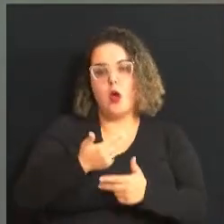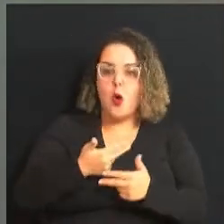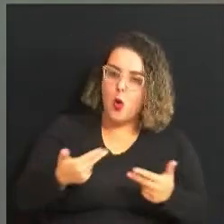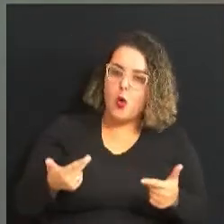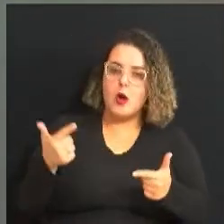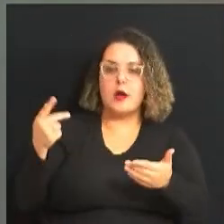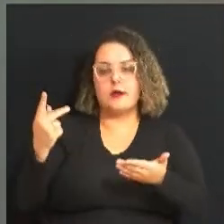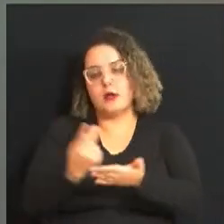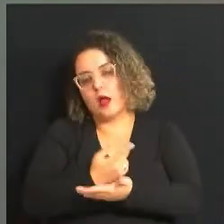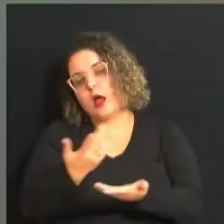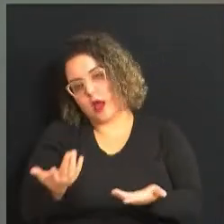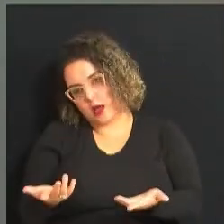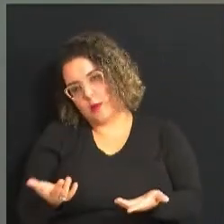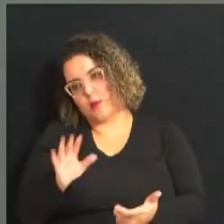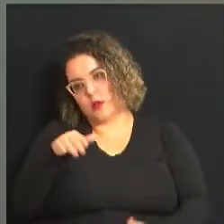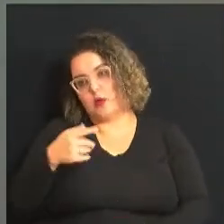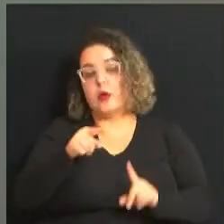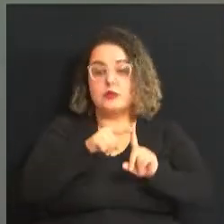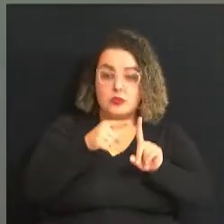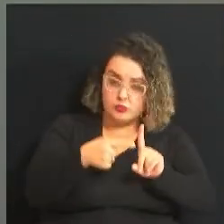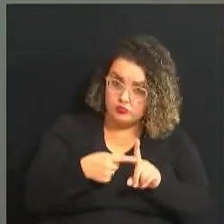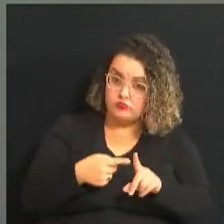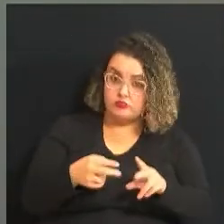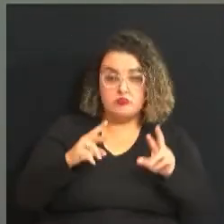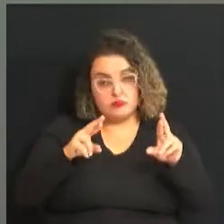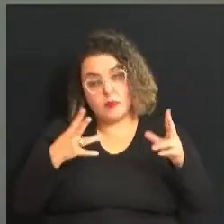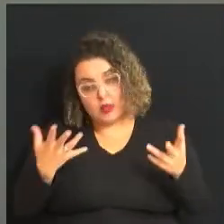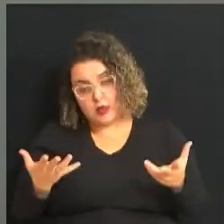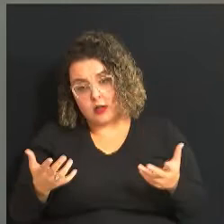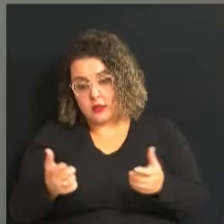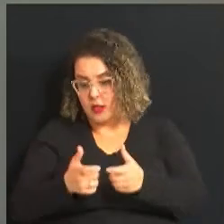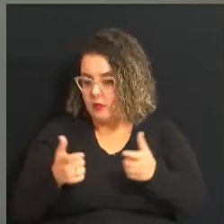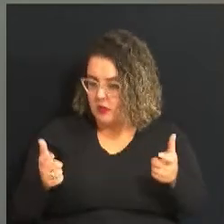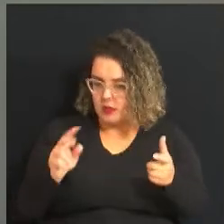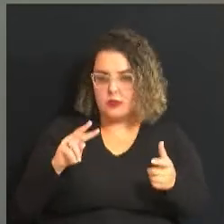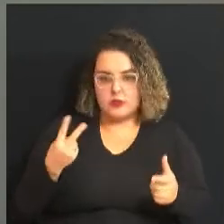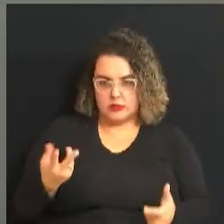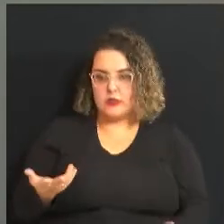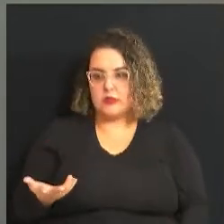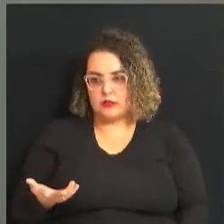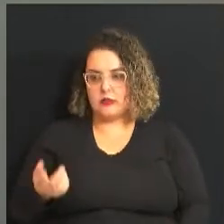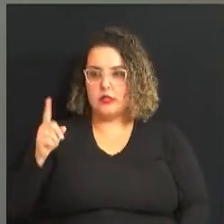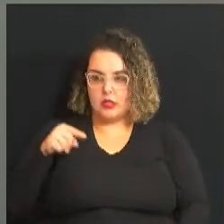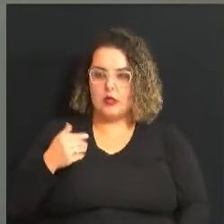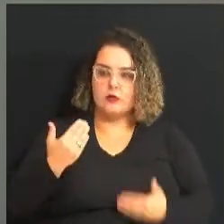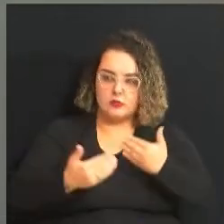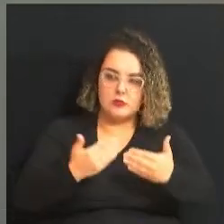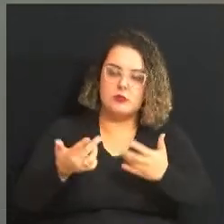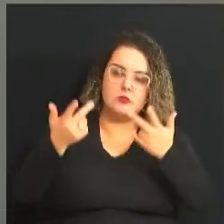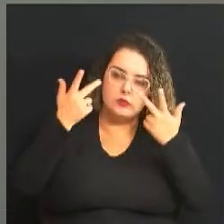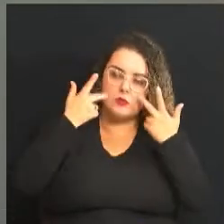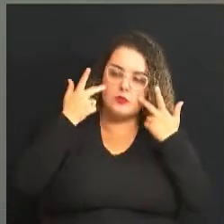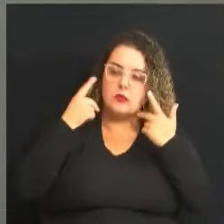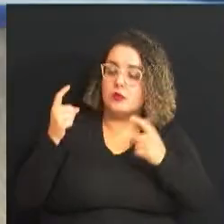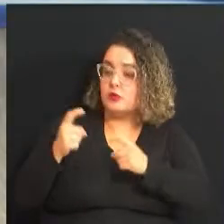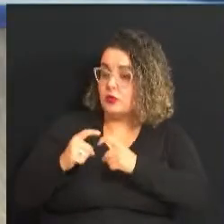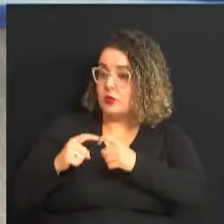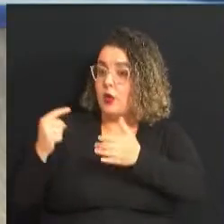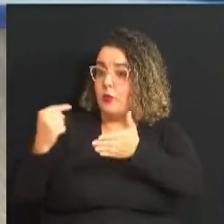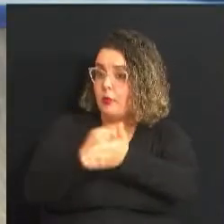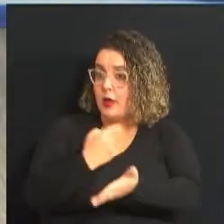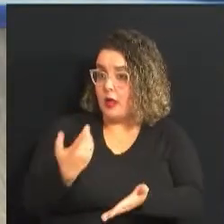quando a gravidez acontece de maneira inesperada, na maioria das vezes ela vai seguir Doutor, normalmente. chegaram perguntas também de